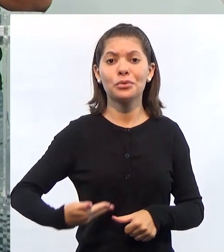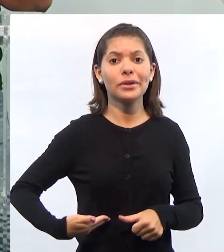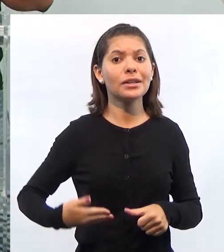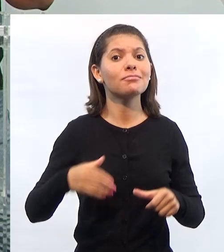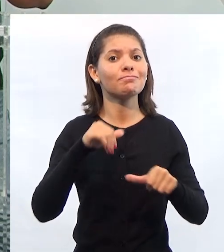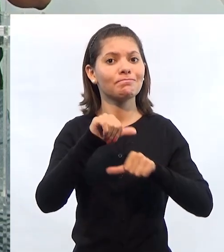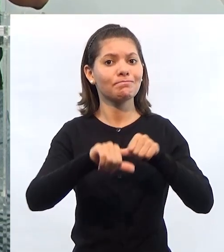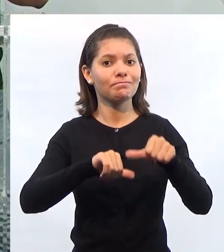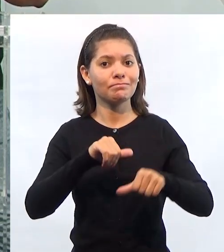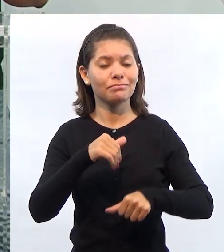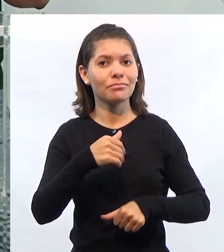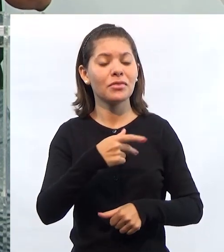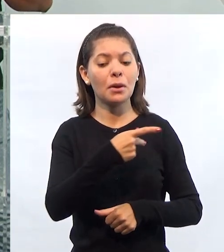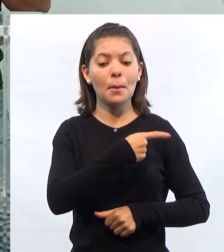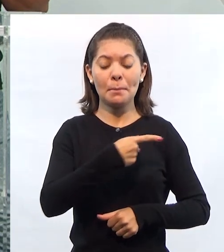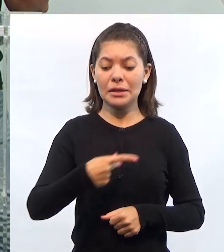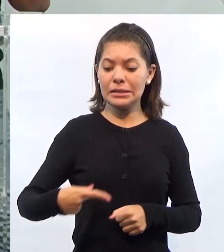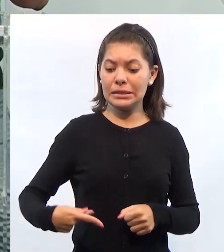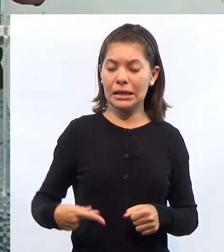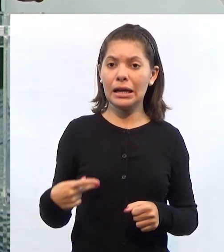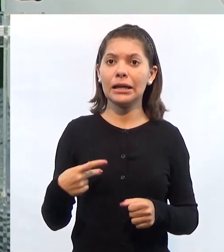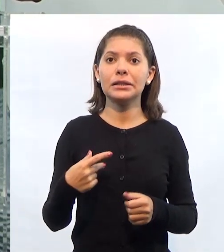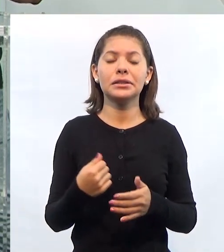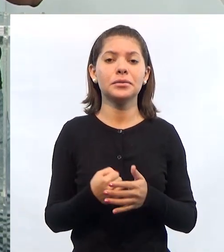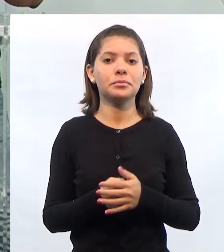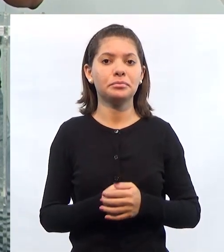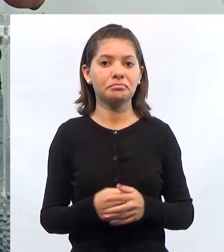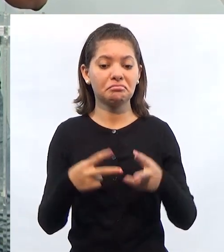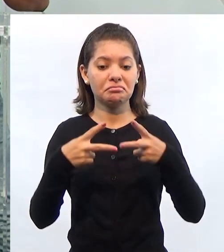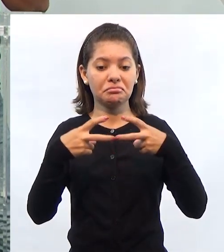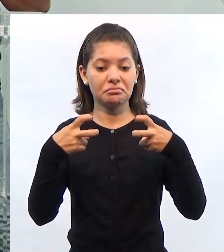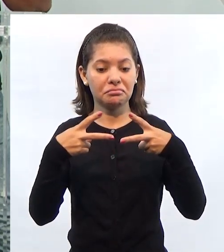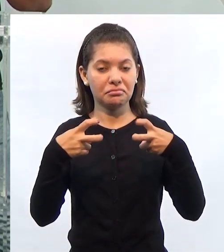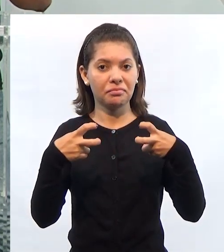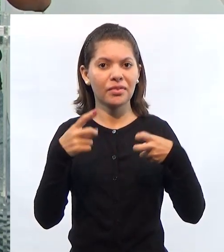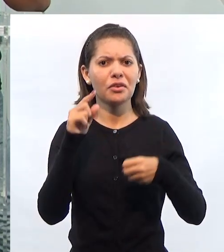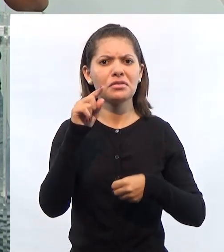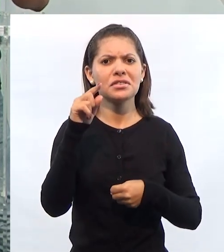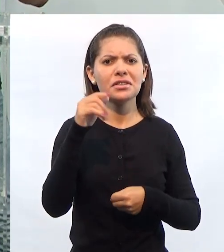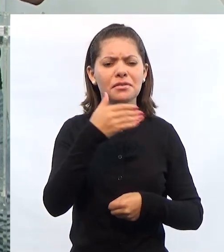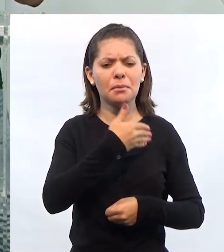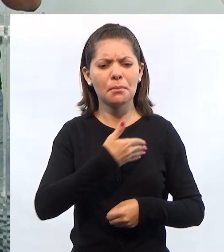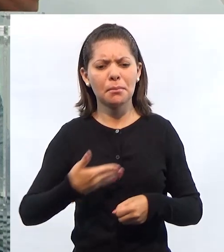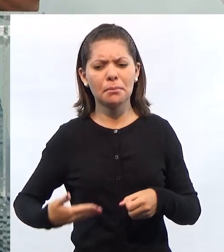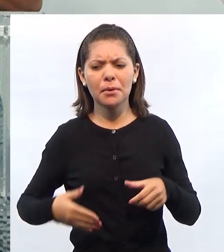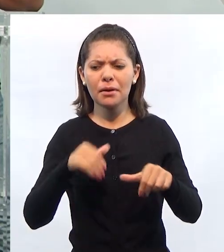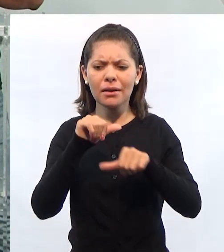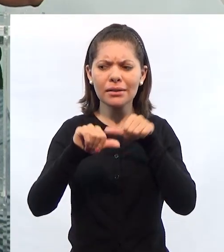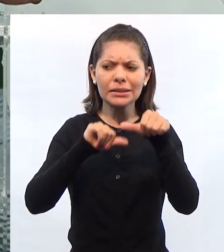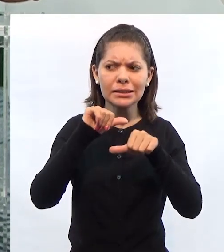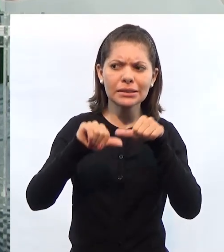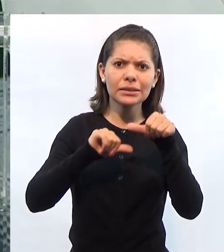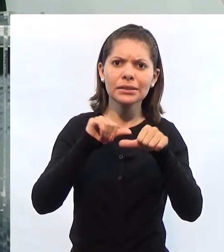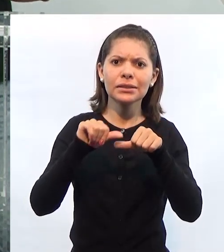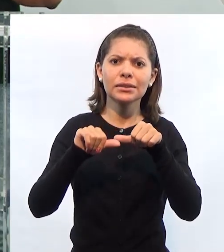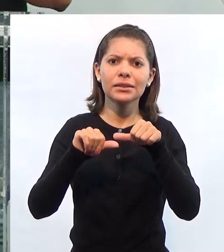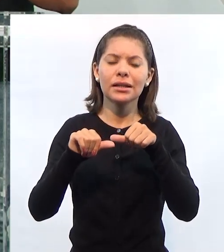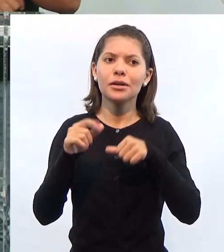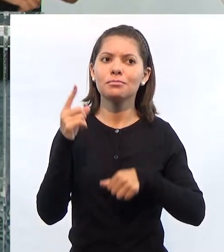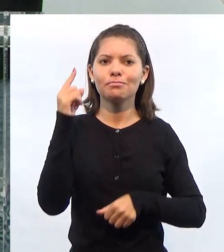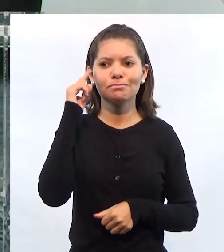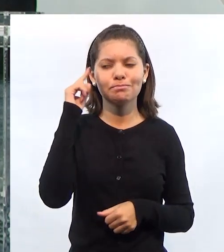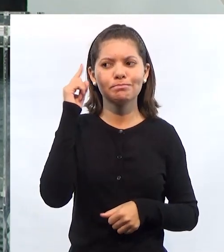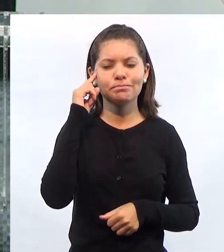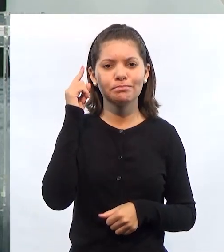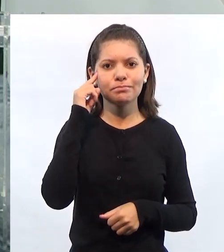vai mudar o presidente, vai mudar um presidente da Petrobras, você vê o Senado se movimentando para fazer alguma movimentação,